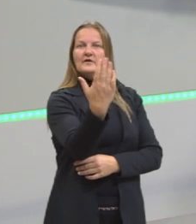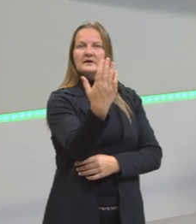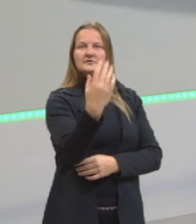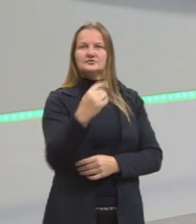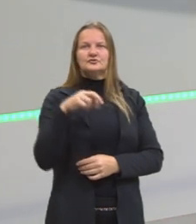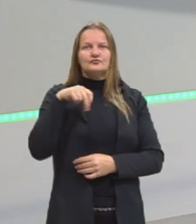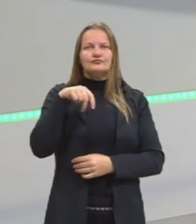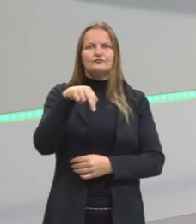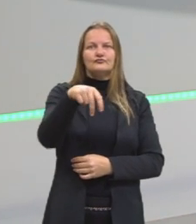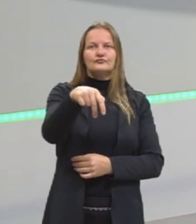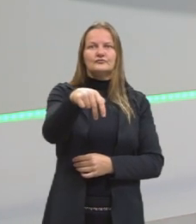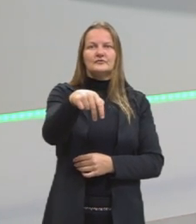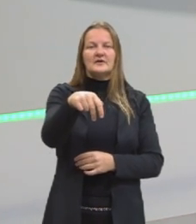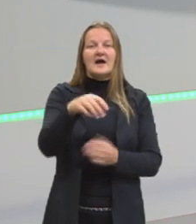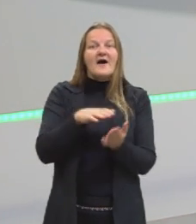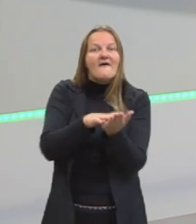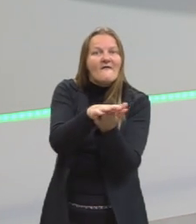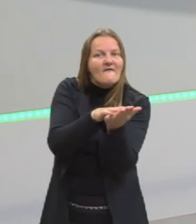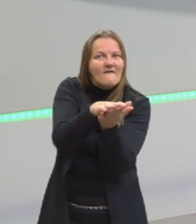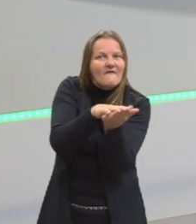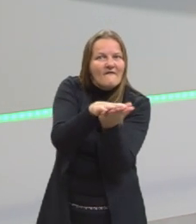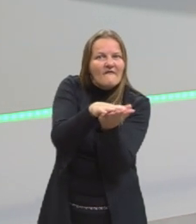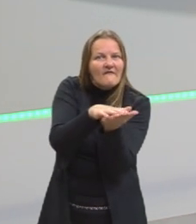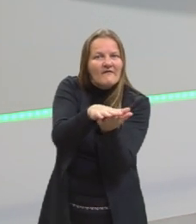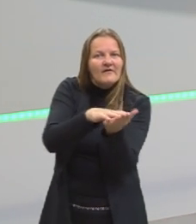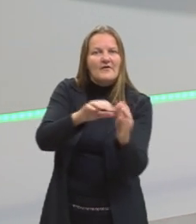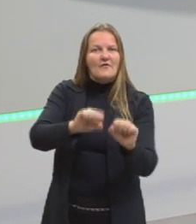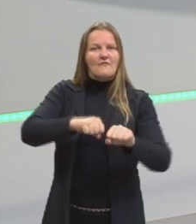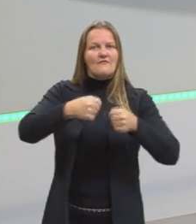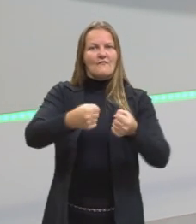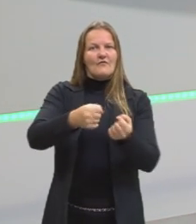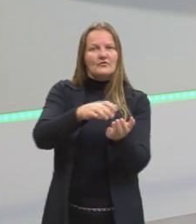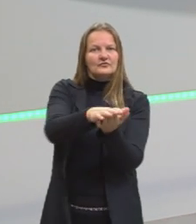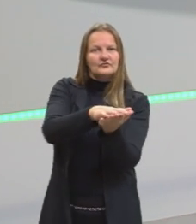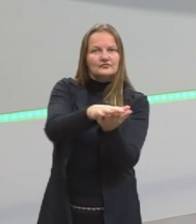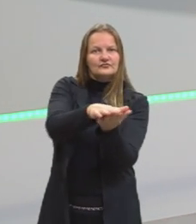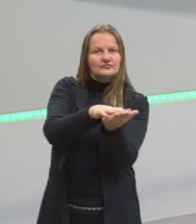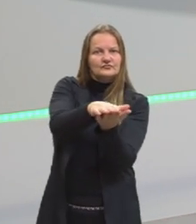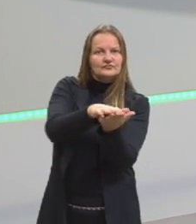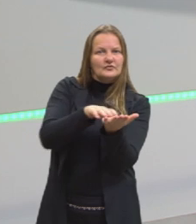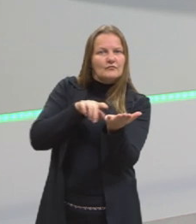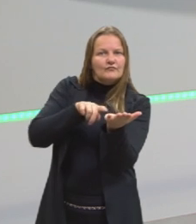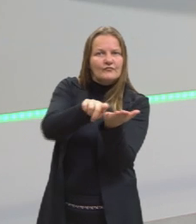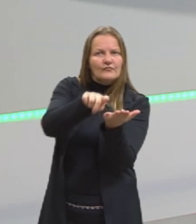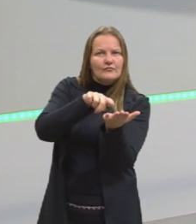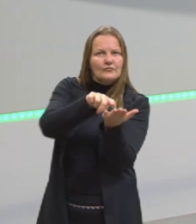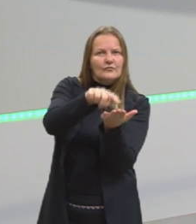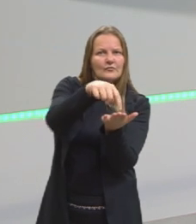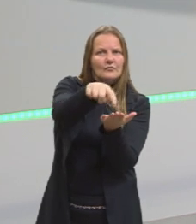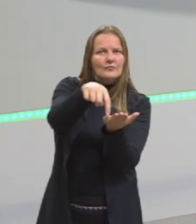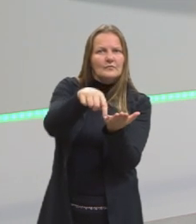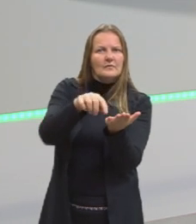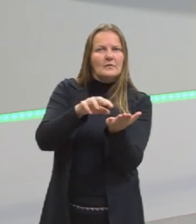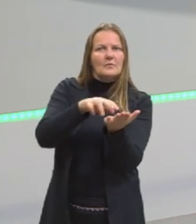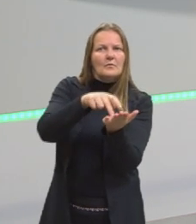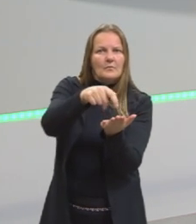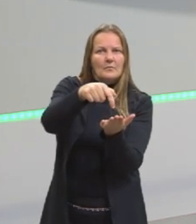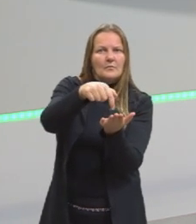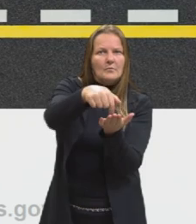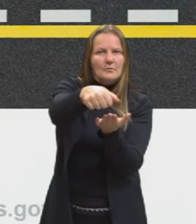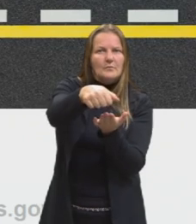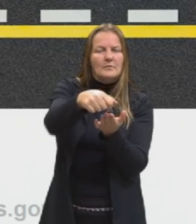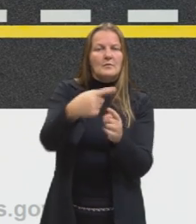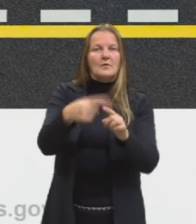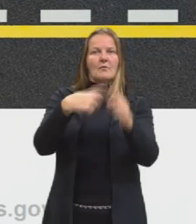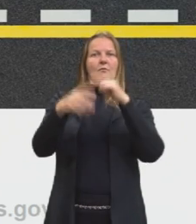andando a minha força de atrito ela também ela está sinalizada para frente para que eu não caio se não houvesse nessa